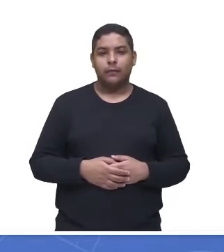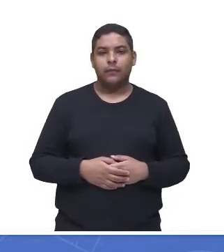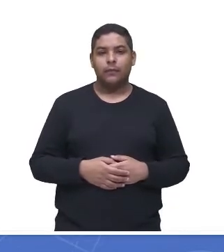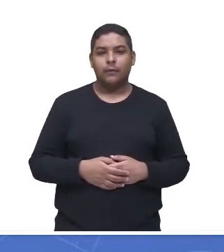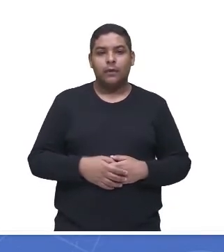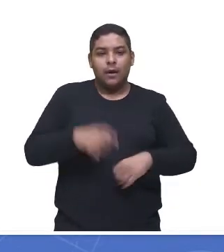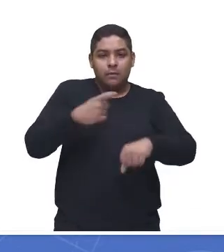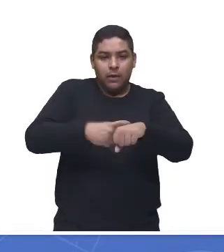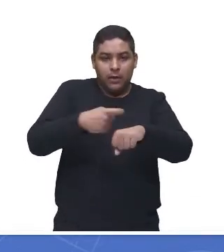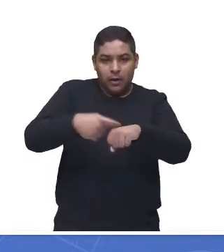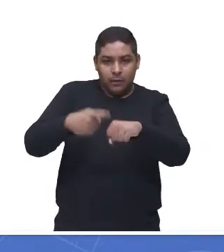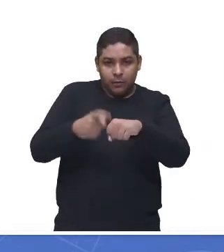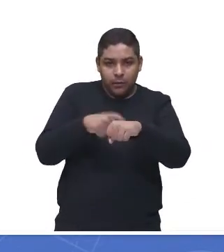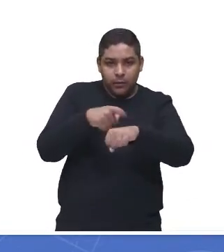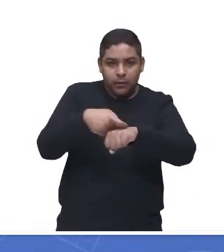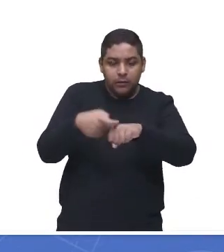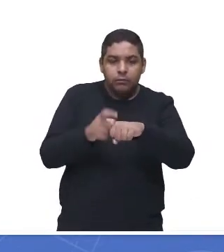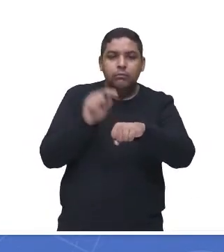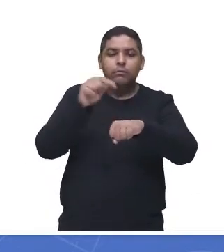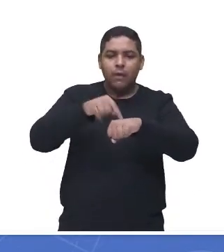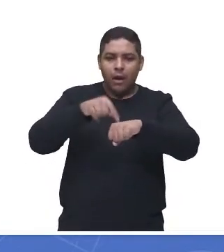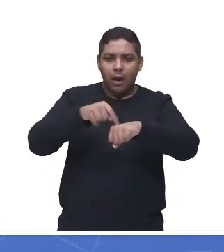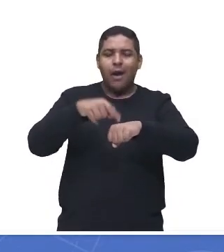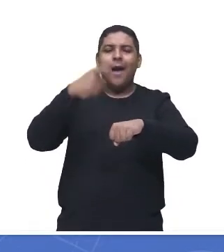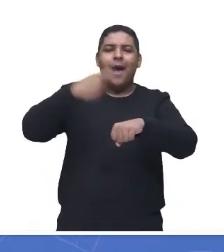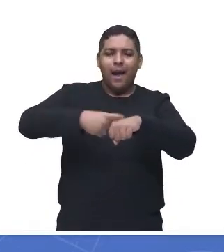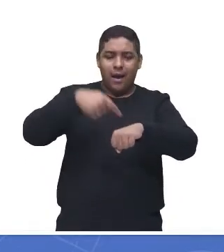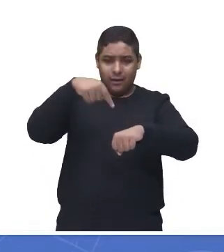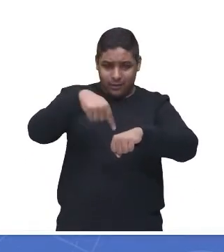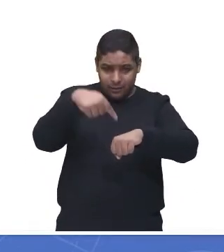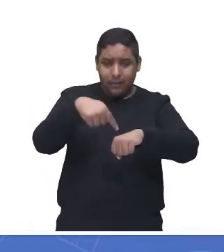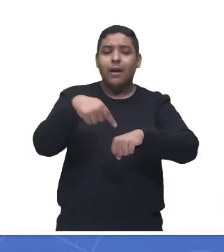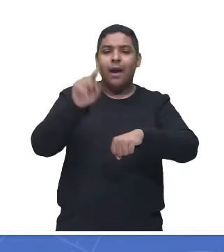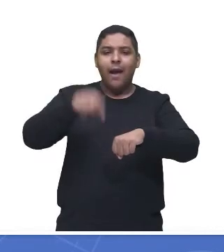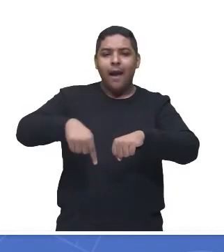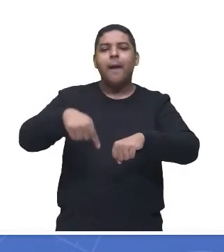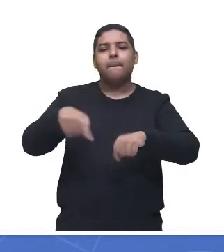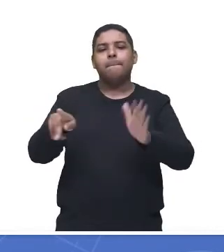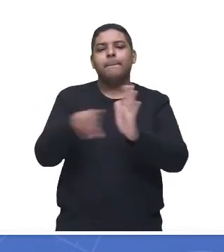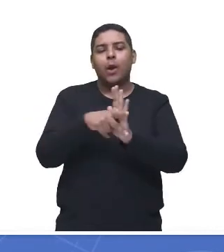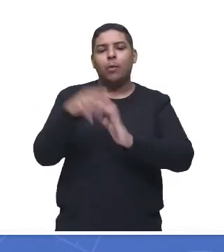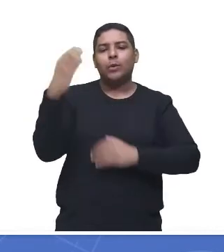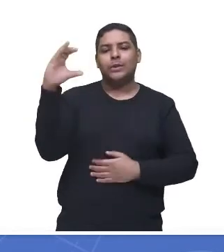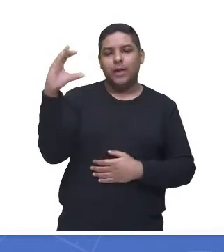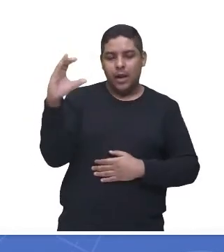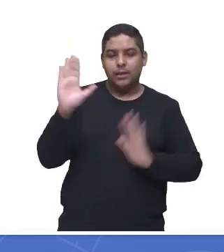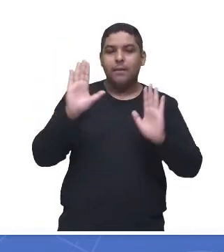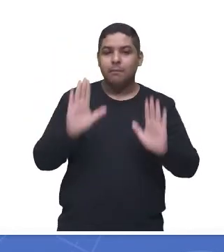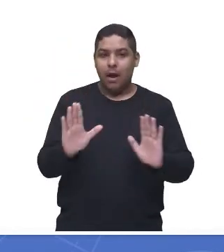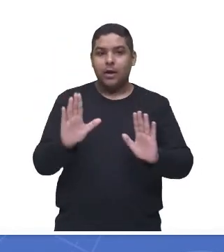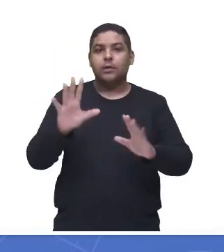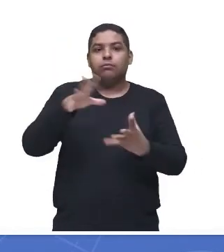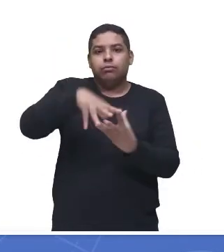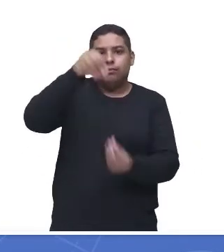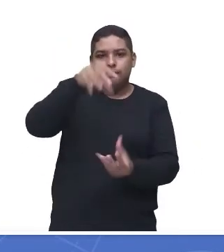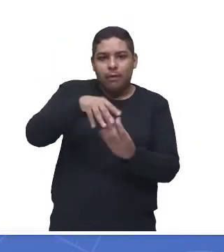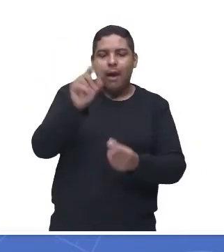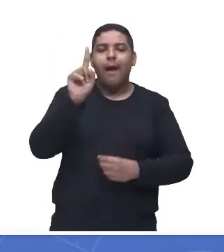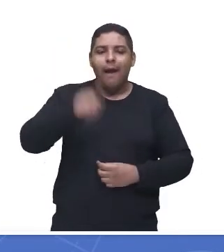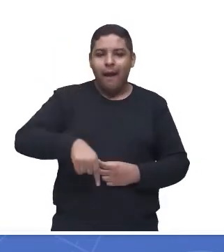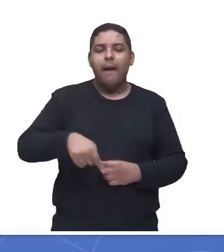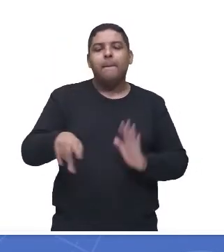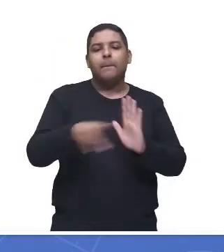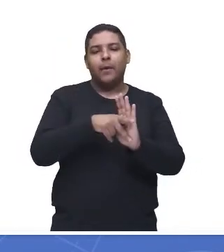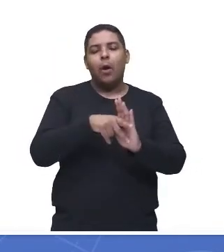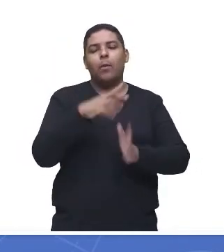matéria-prima da religião. E tudo isso se torna matéria-prima da filosofia, porque a filosofia vai,